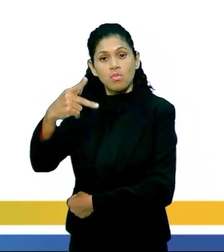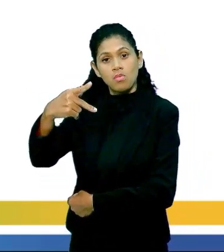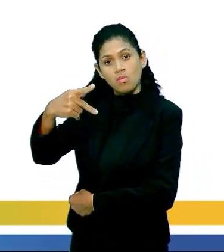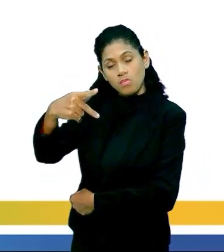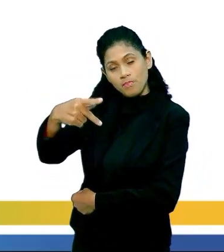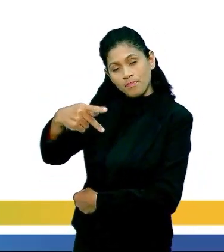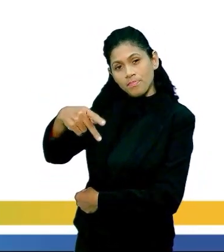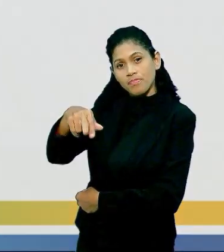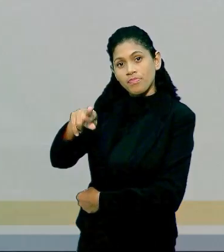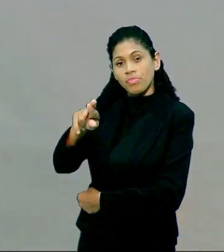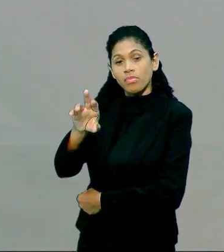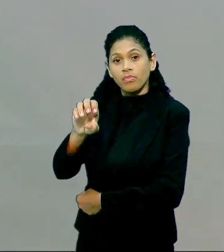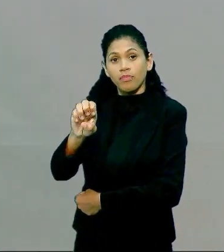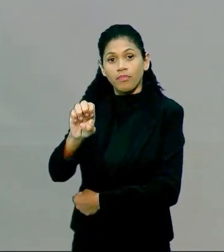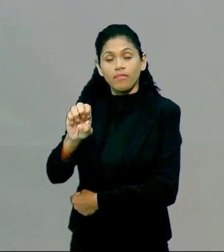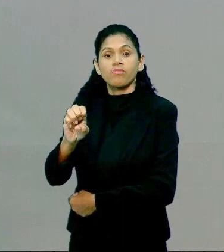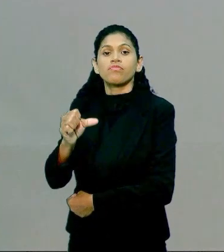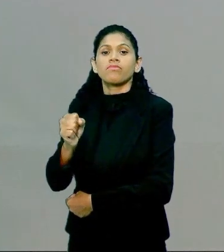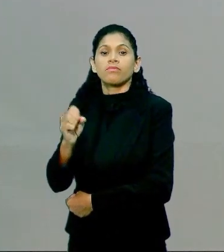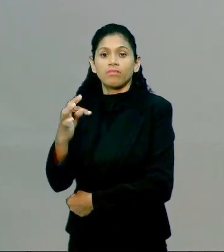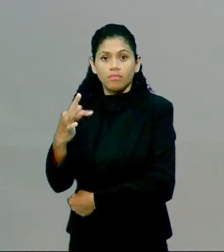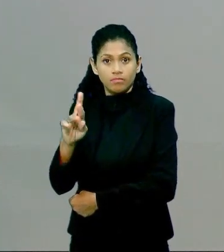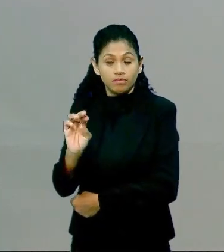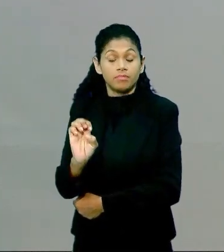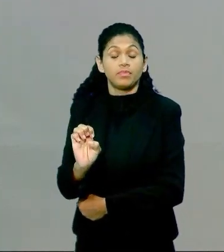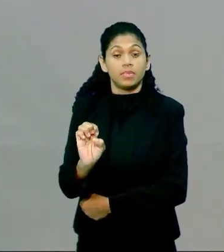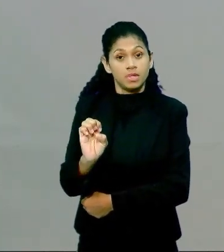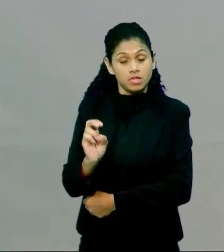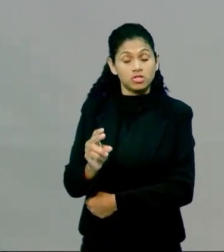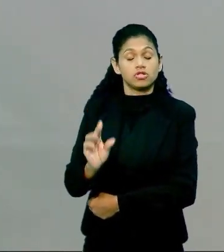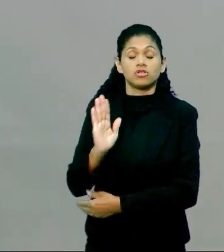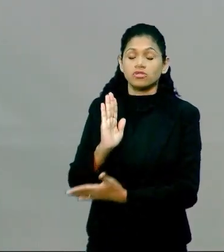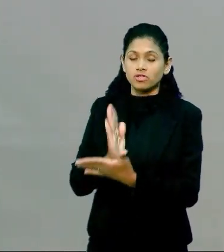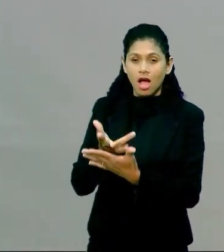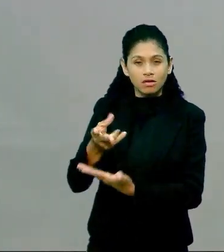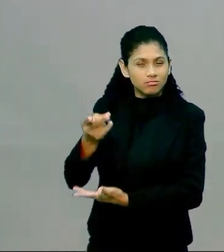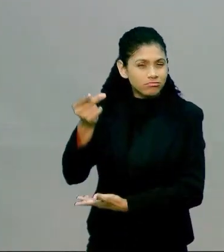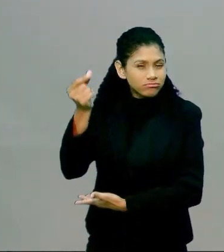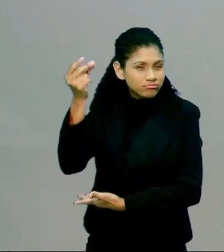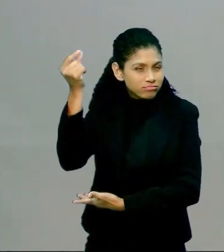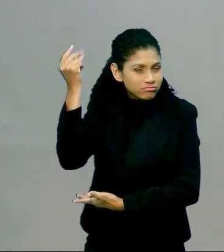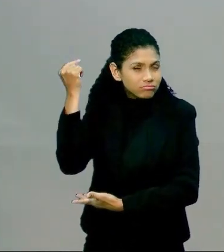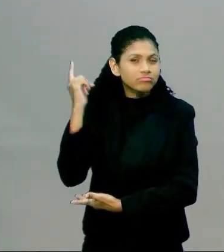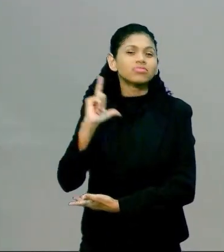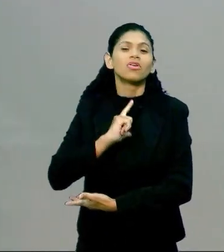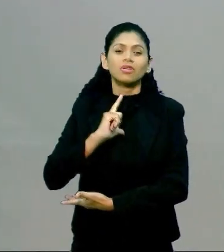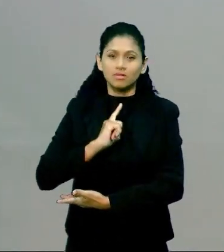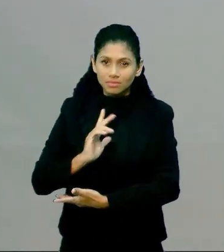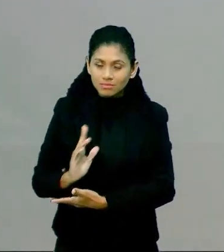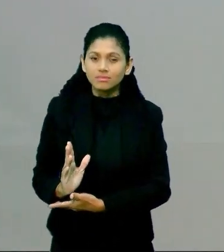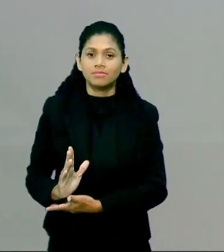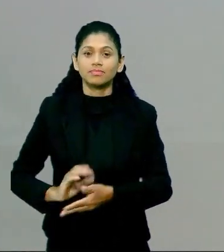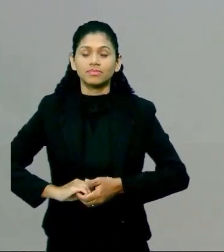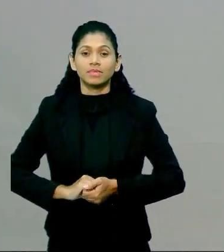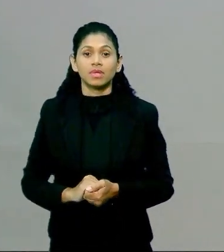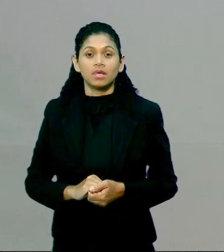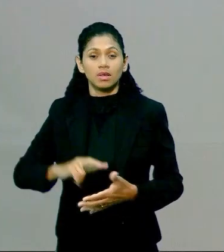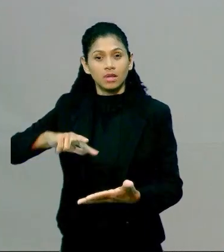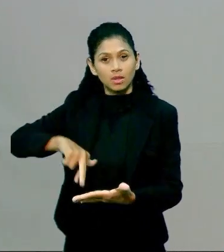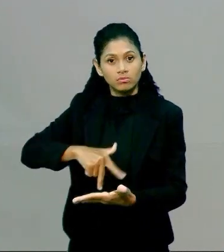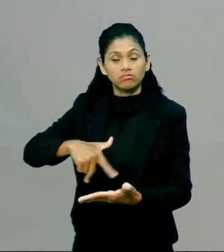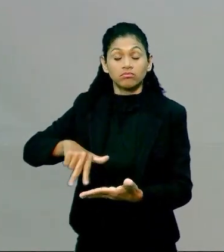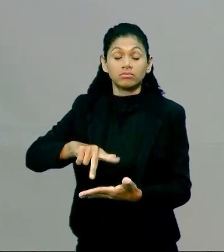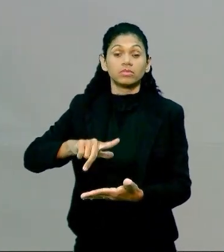vislumbrando o aspecto corporal da dança, já ilustrando no caso, né? Então, vamos voltar. A dança vai